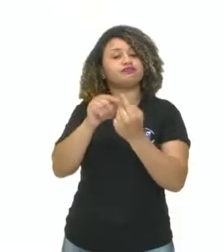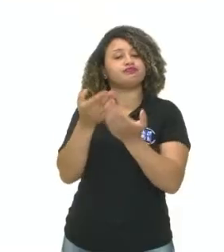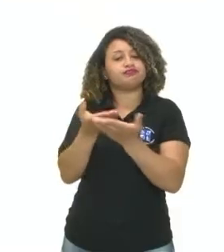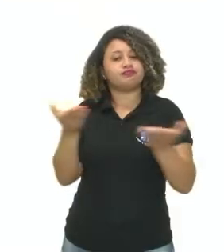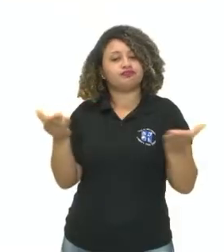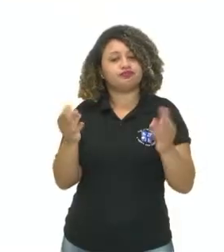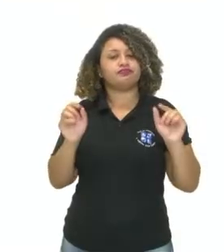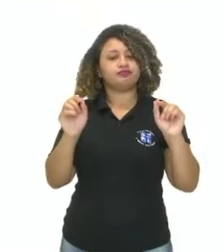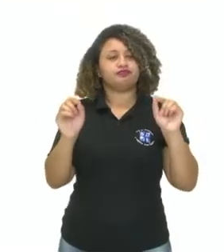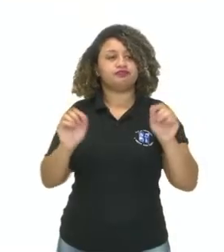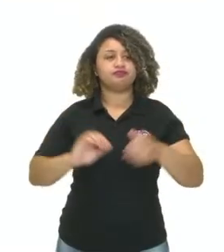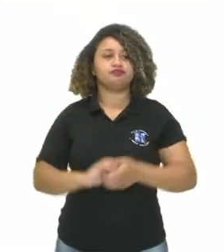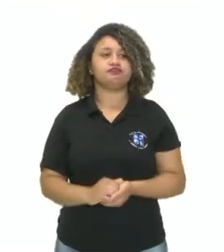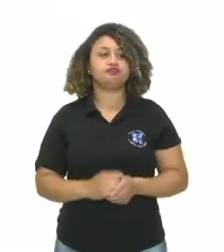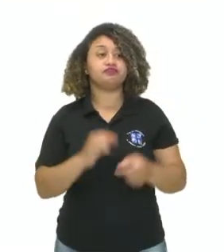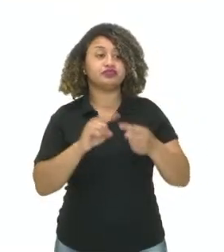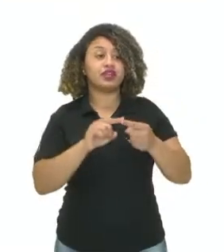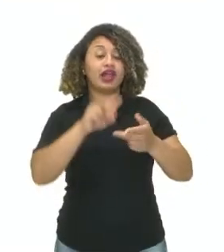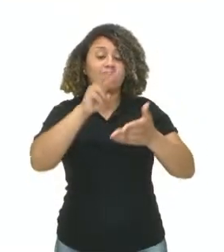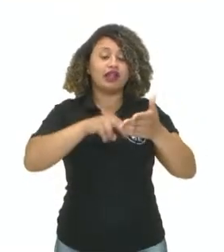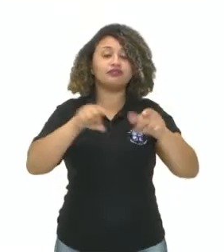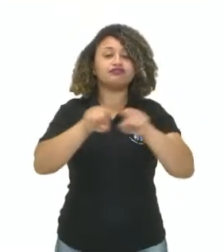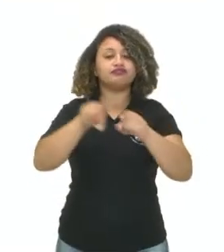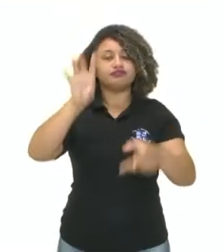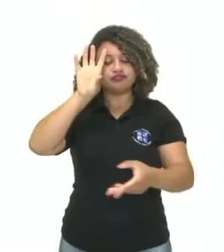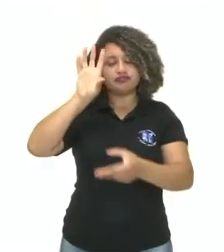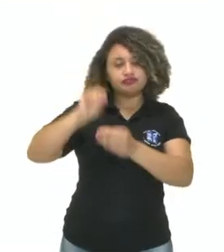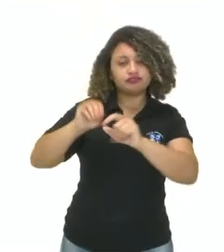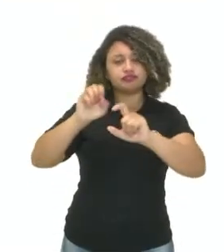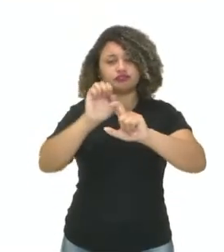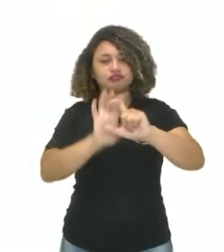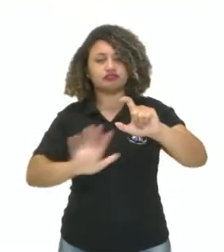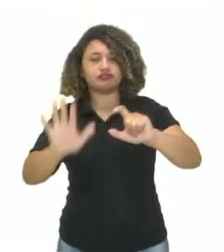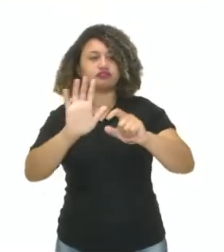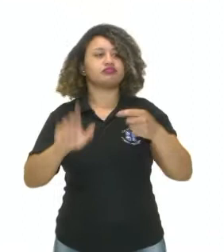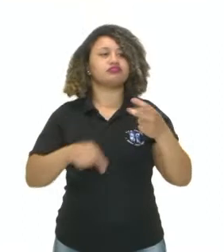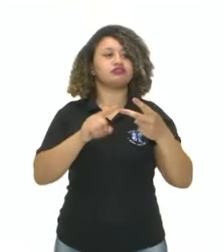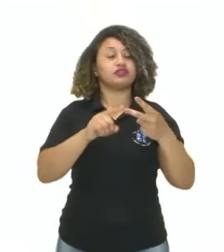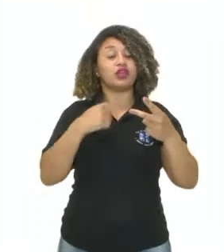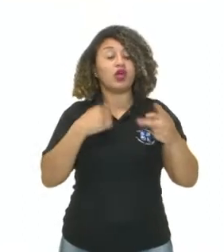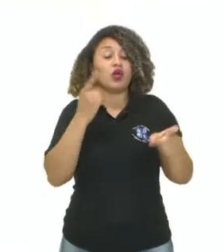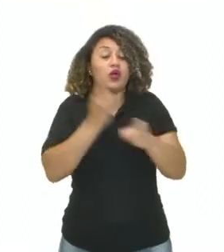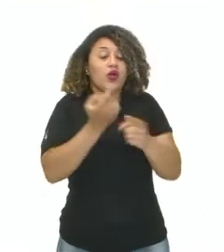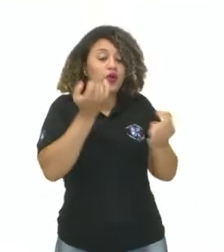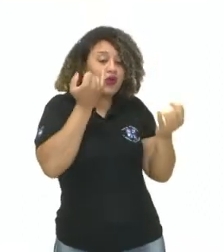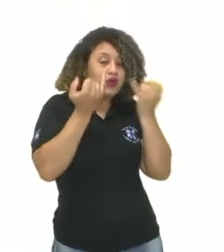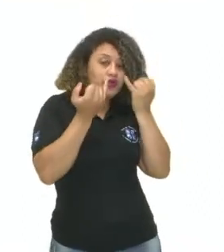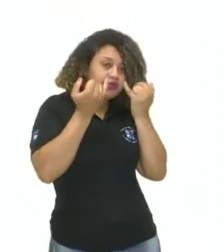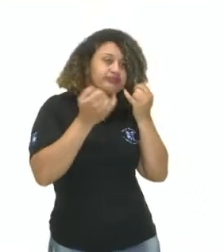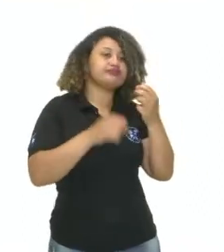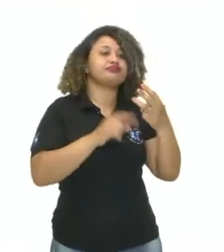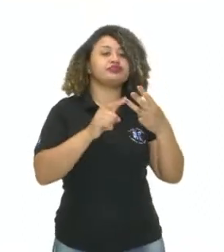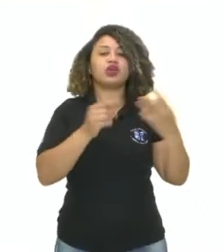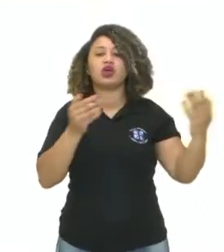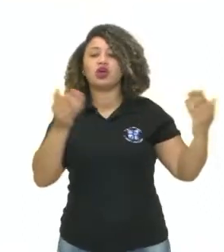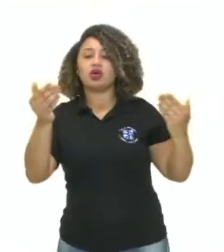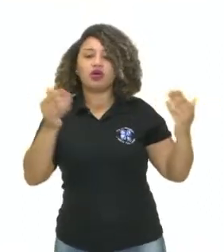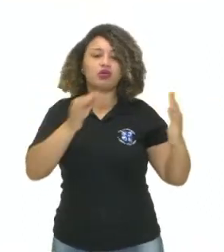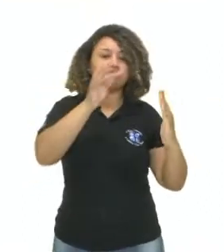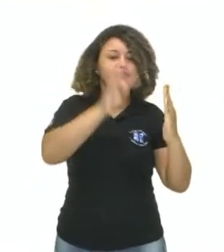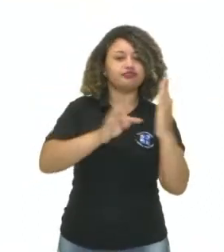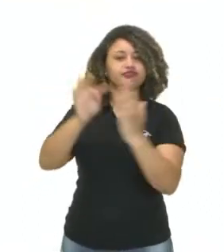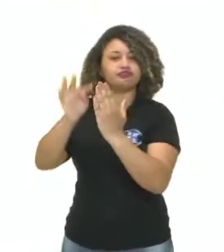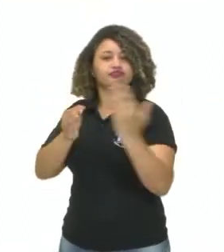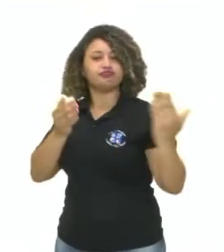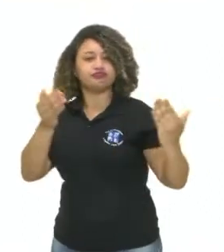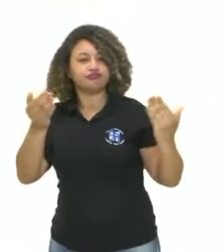Eles são ler e compreender charge, inferir informações, comparar textos, inferir a presença de